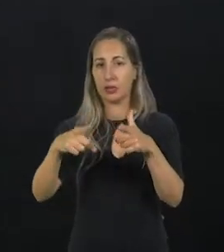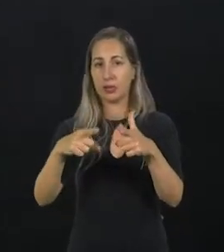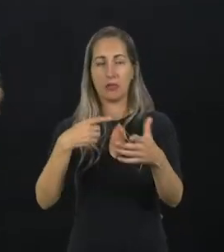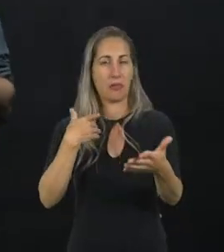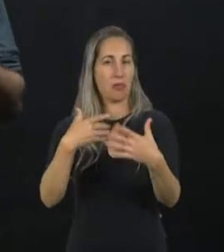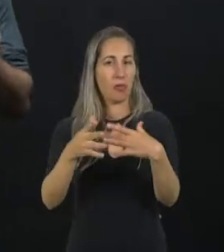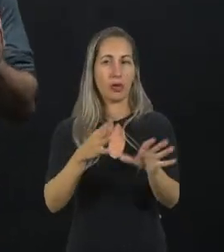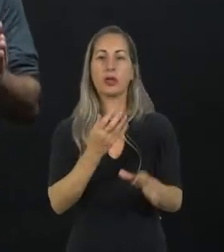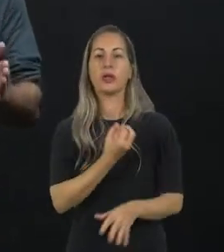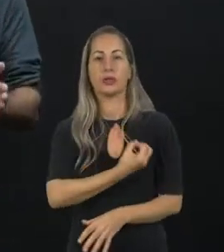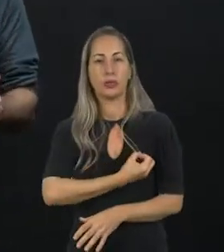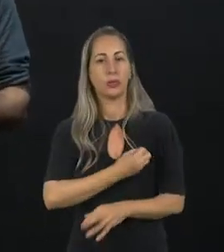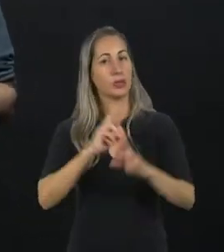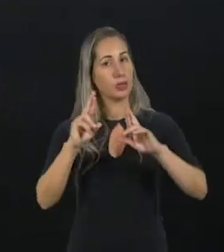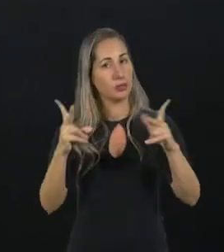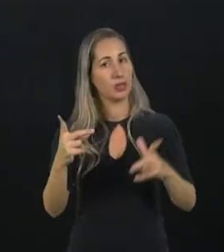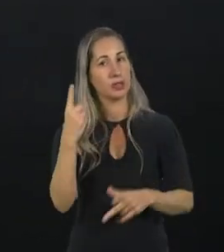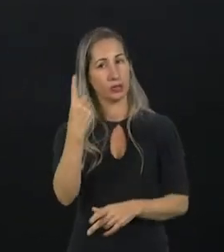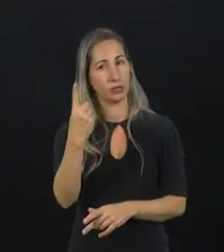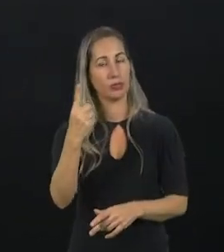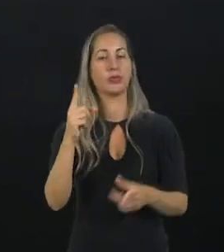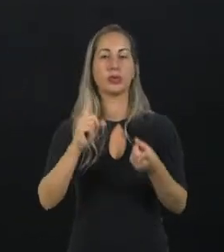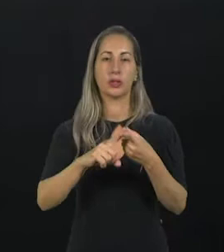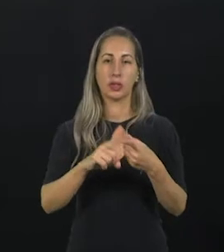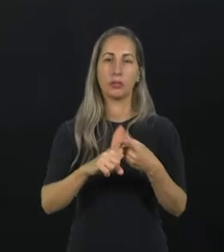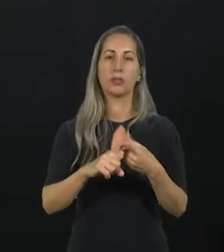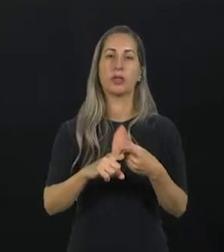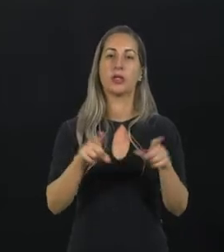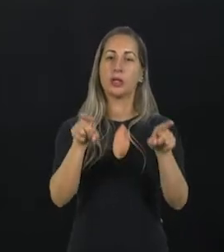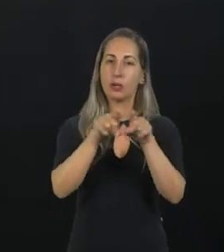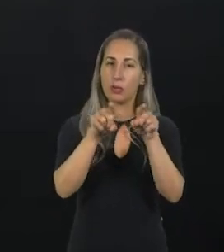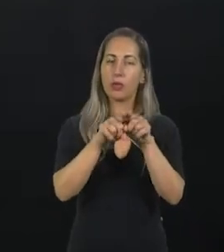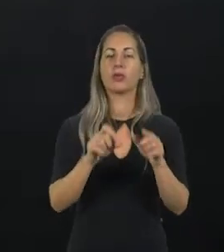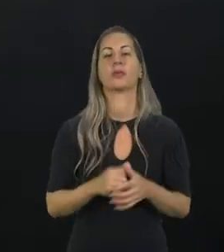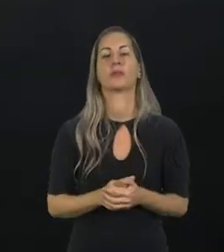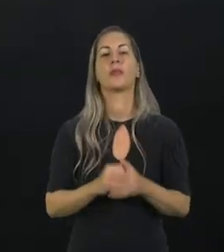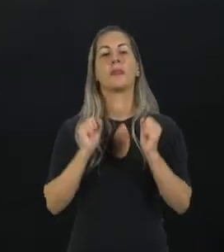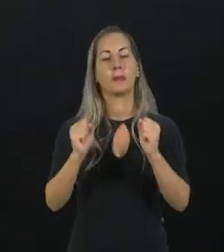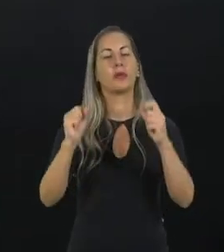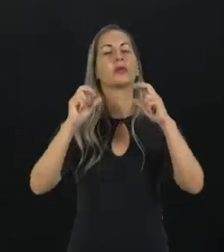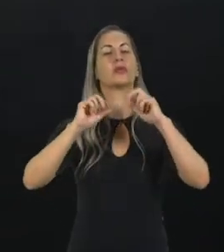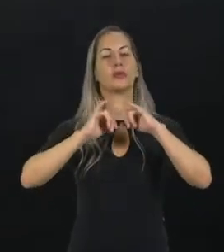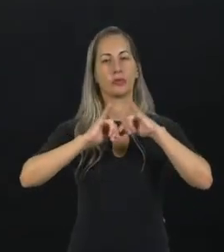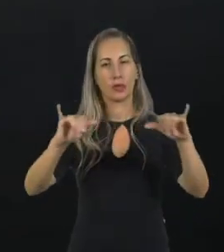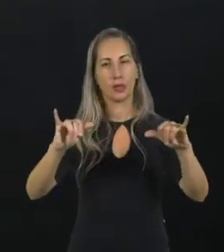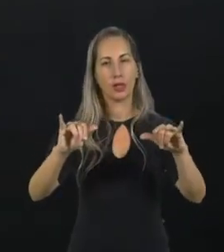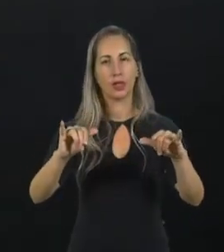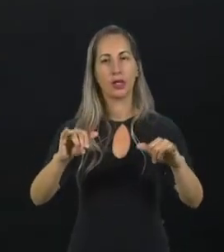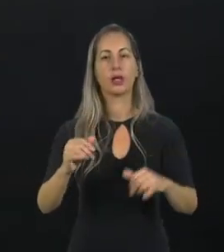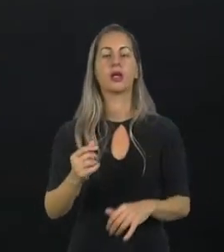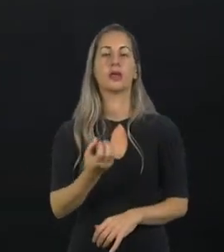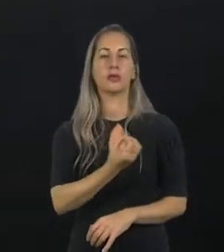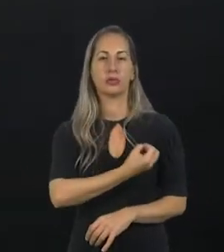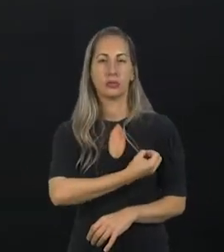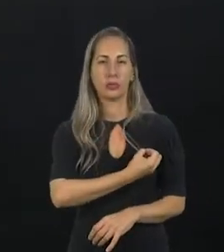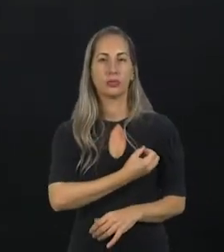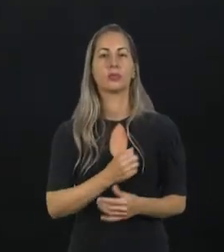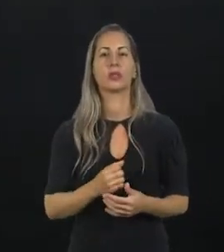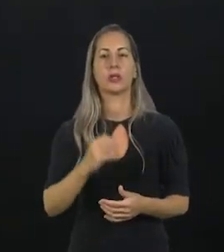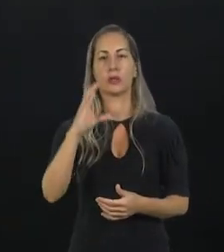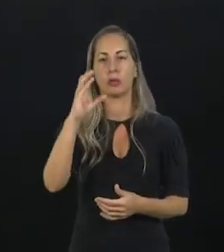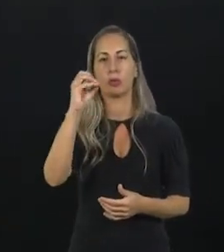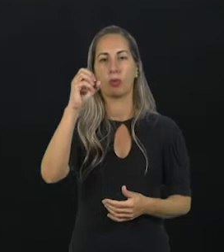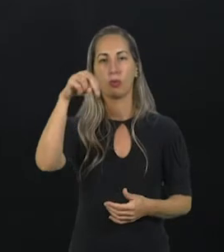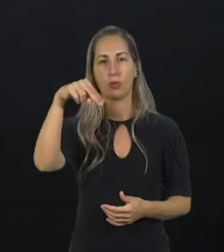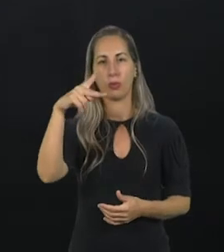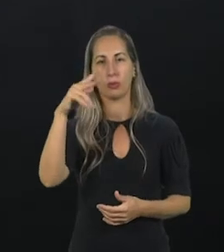qualquer valor diferente de 1 e diferente deles mesmos, eu posso afirmar que esses números são chamados